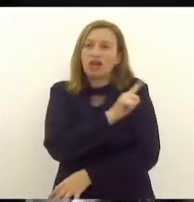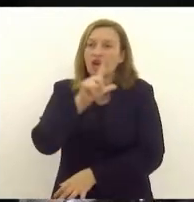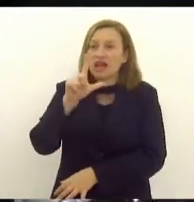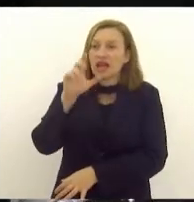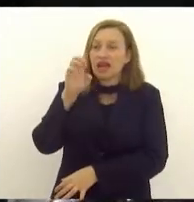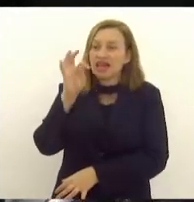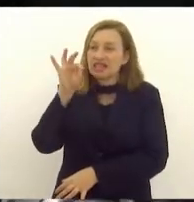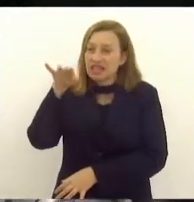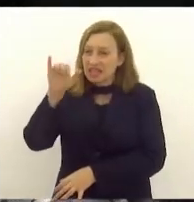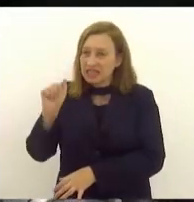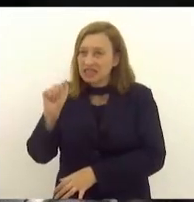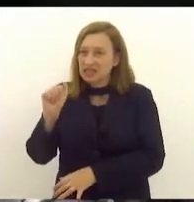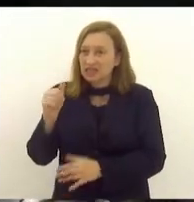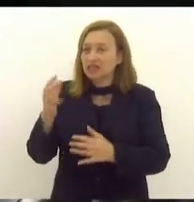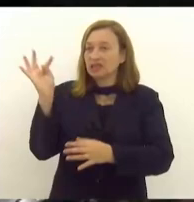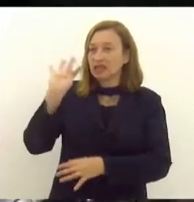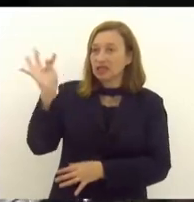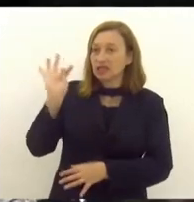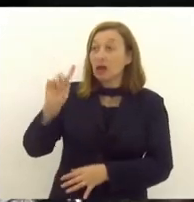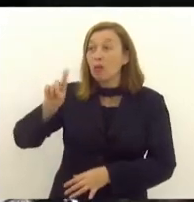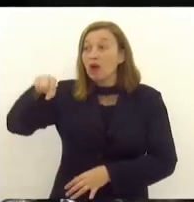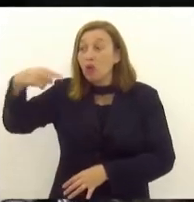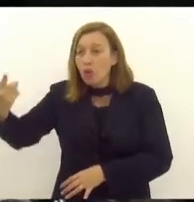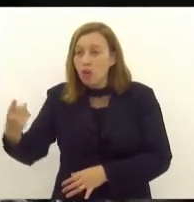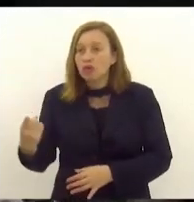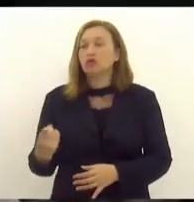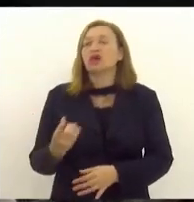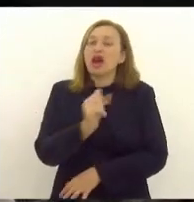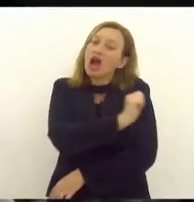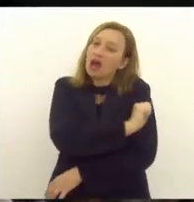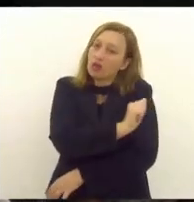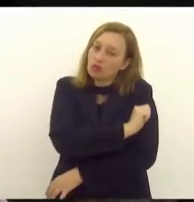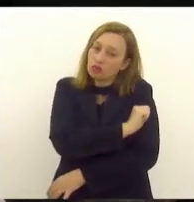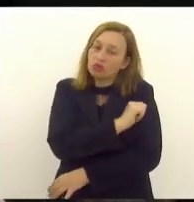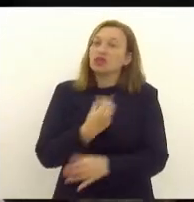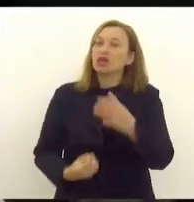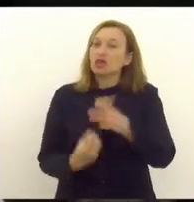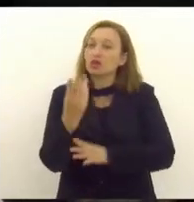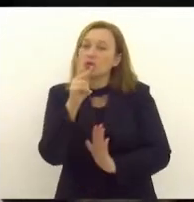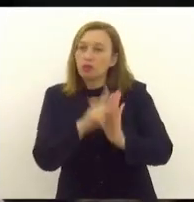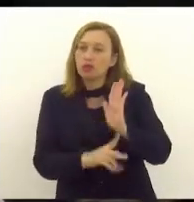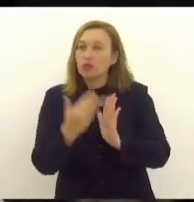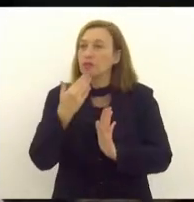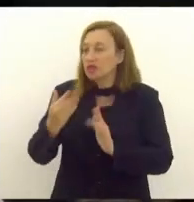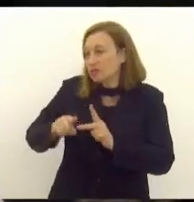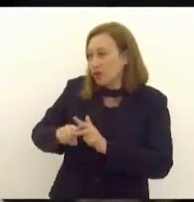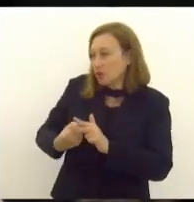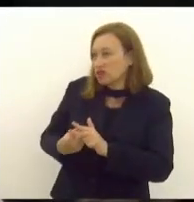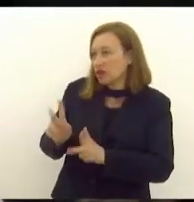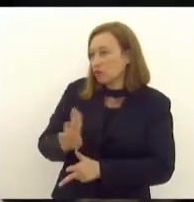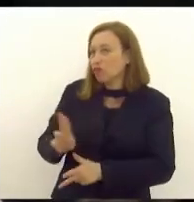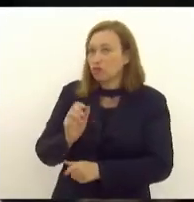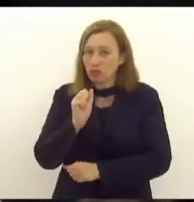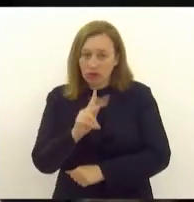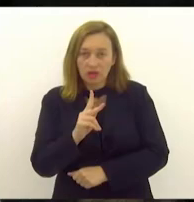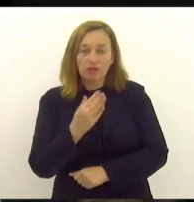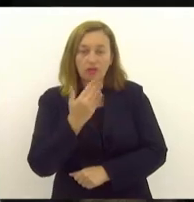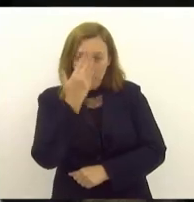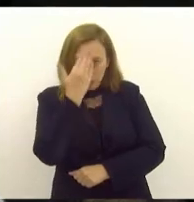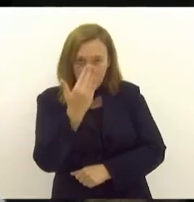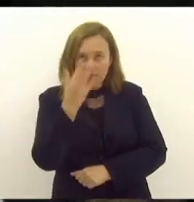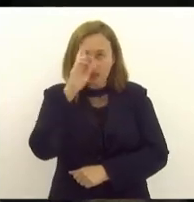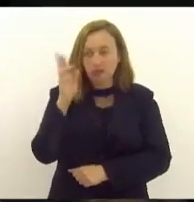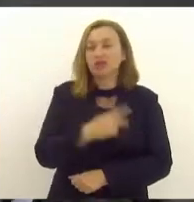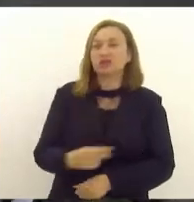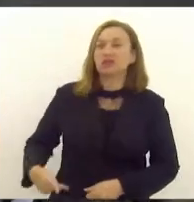Teresópolis mas sim outro estudante então oficiamos e pedimos a mesa alteração tudo bem Muito obrigado